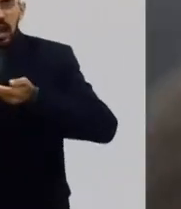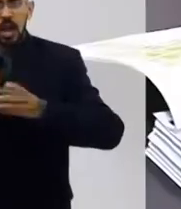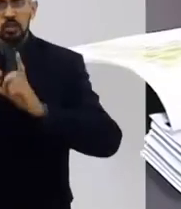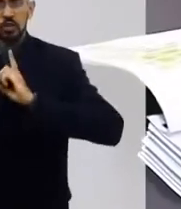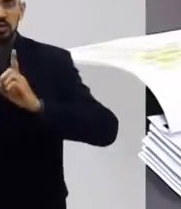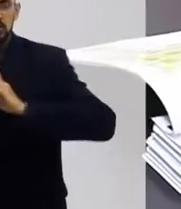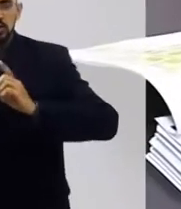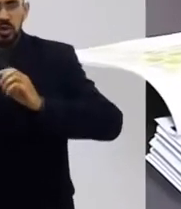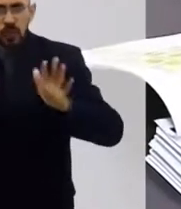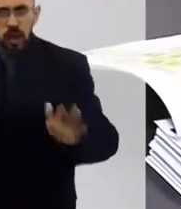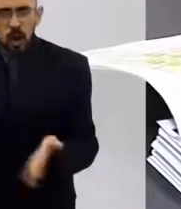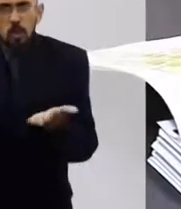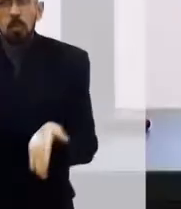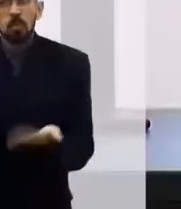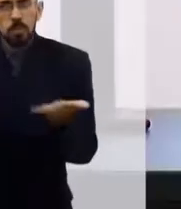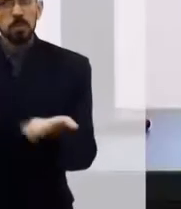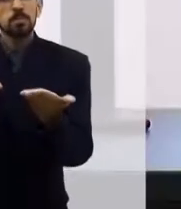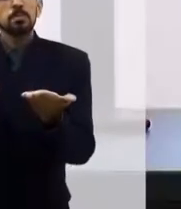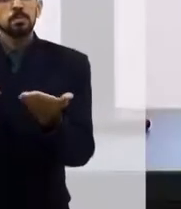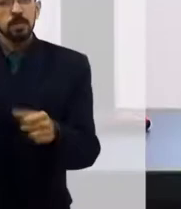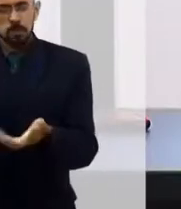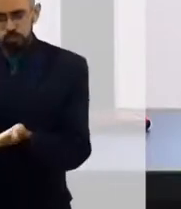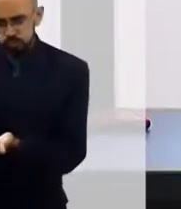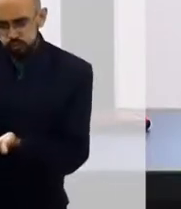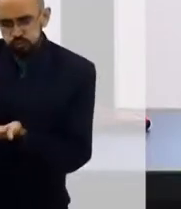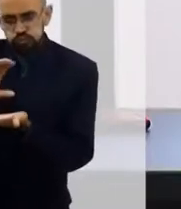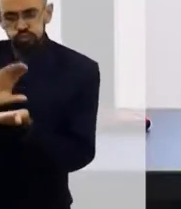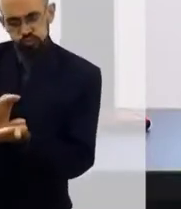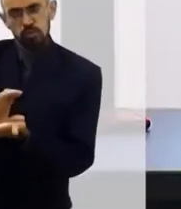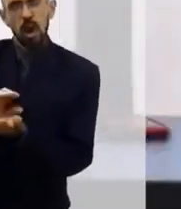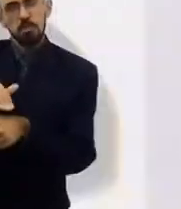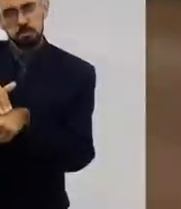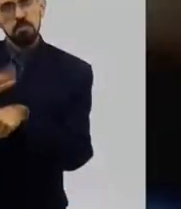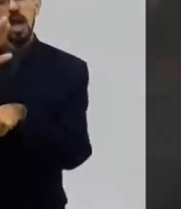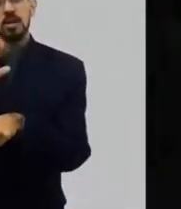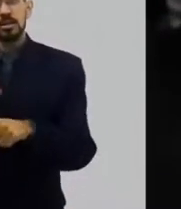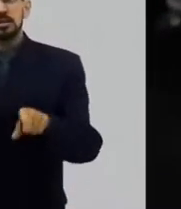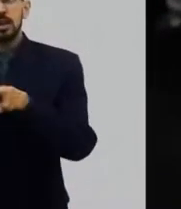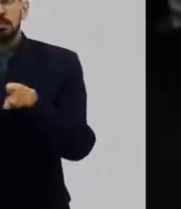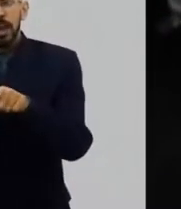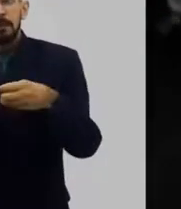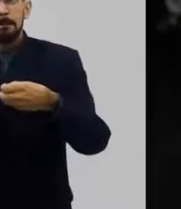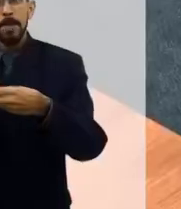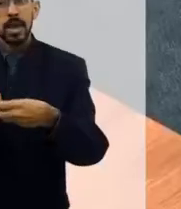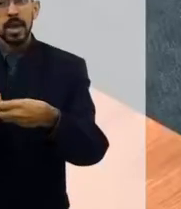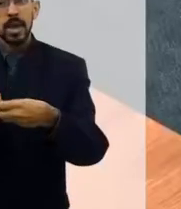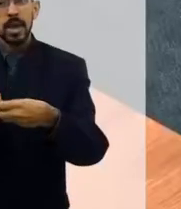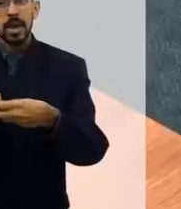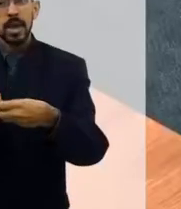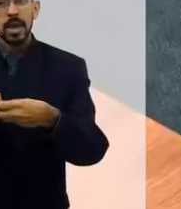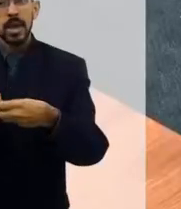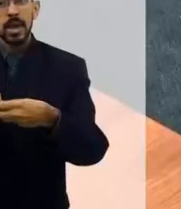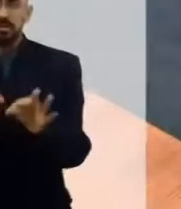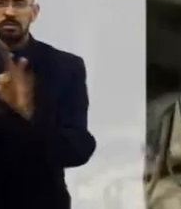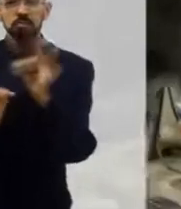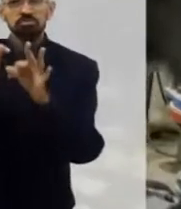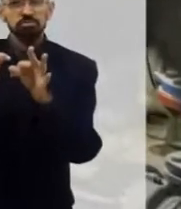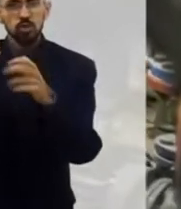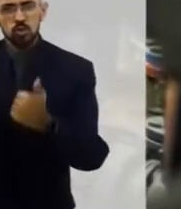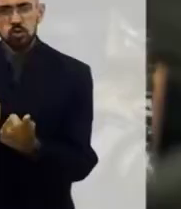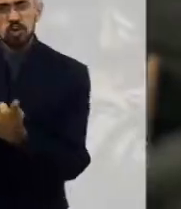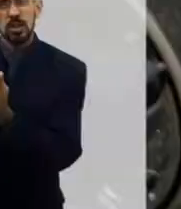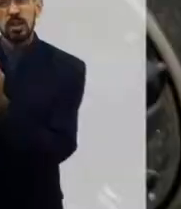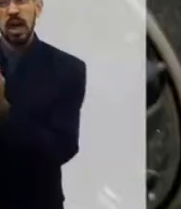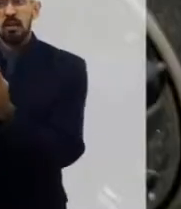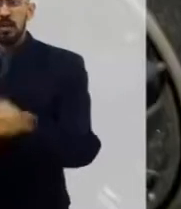comissão vêm contribuindo para aumentar as receitas do Estado. Está mais perto porque está mais moderna,